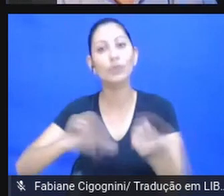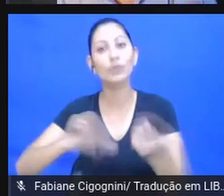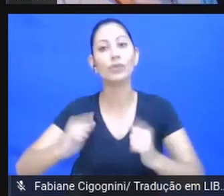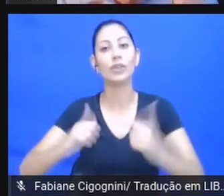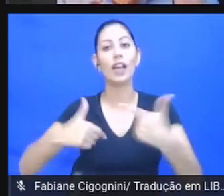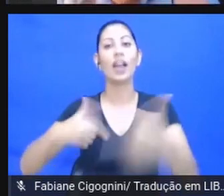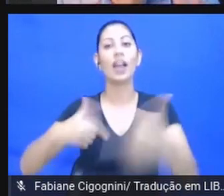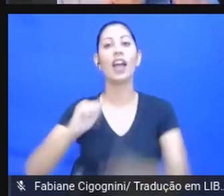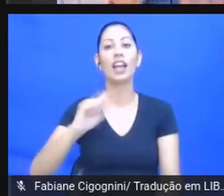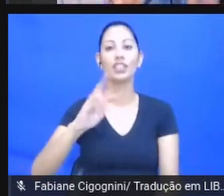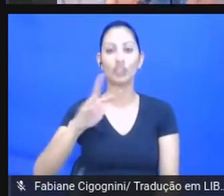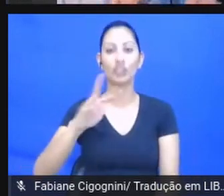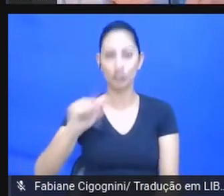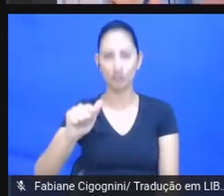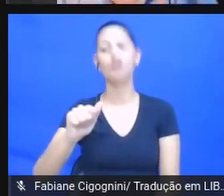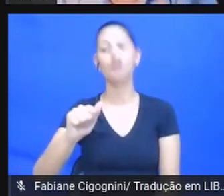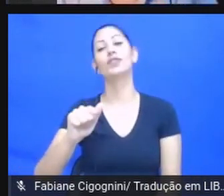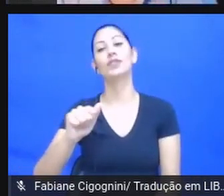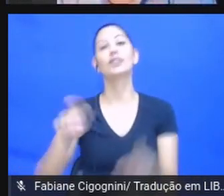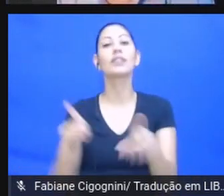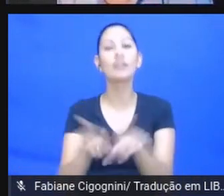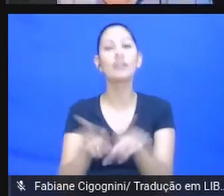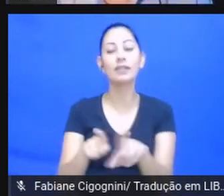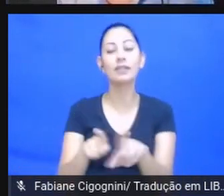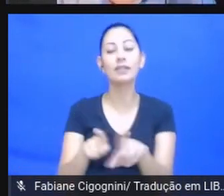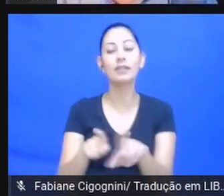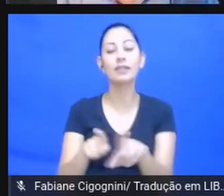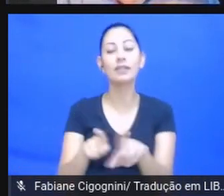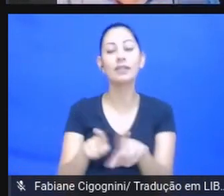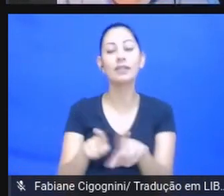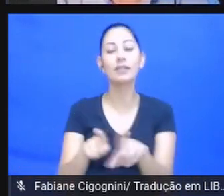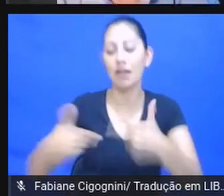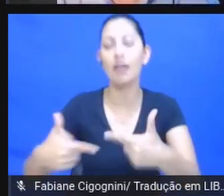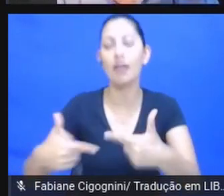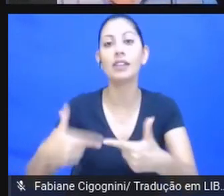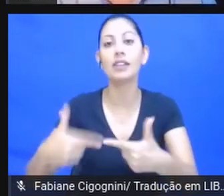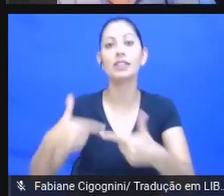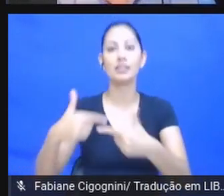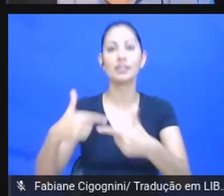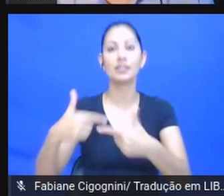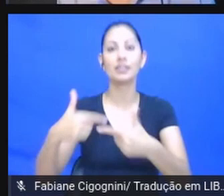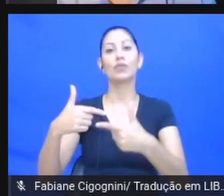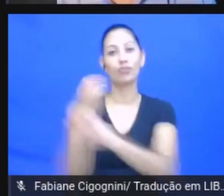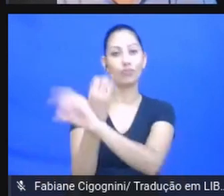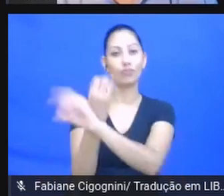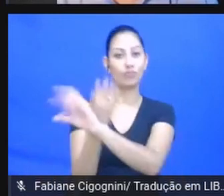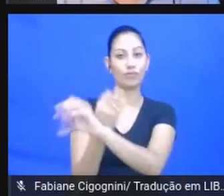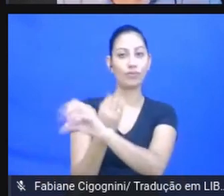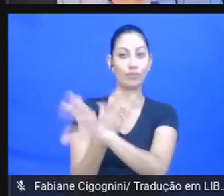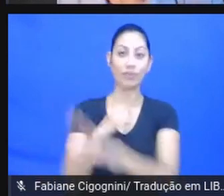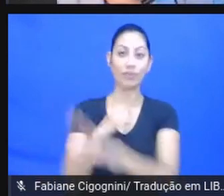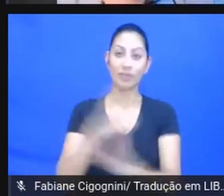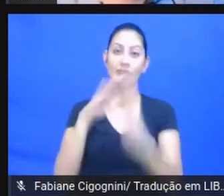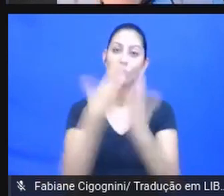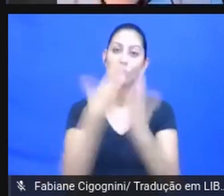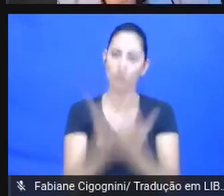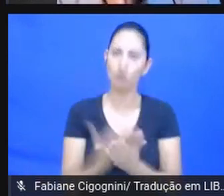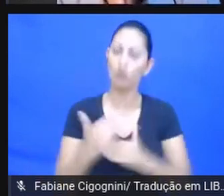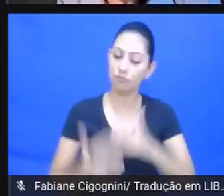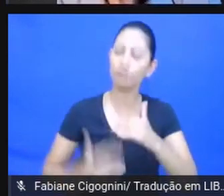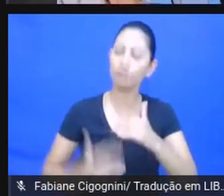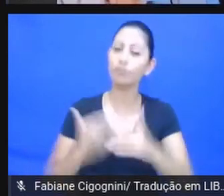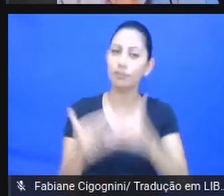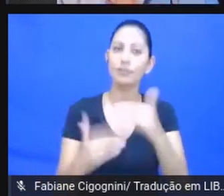avanço para trabalhadas online. Tem instituições que estão avançando, não significa que isso seja